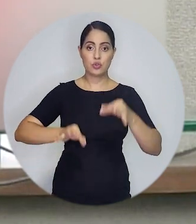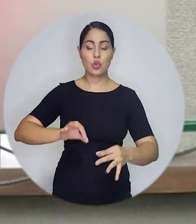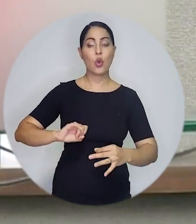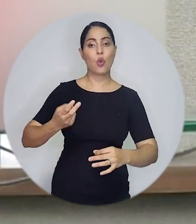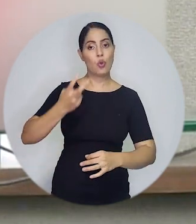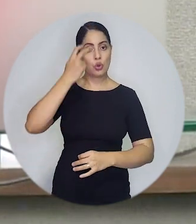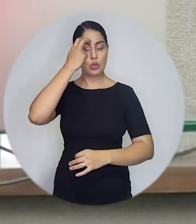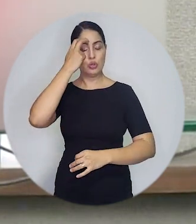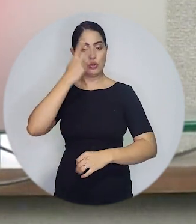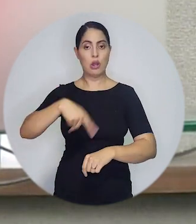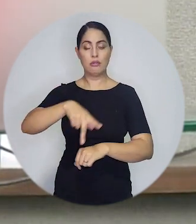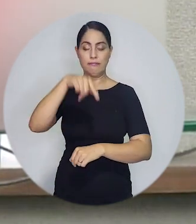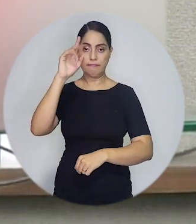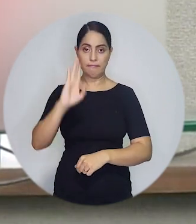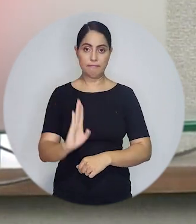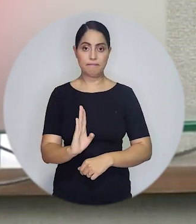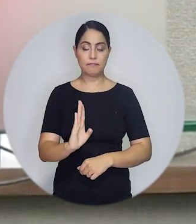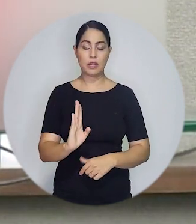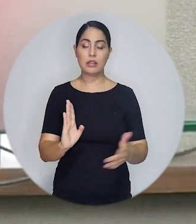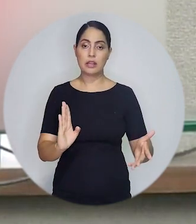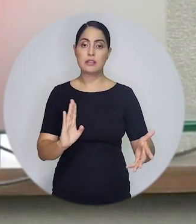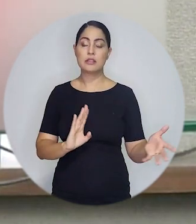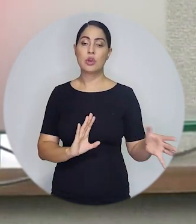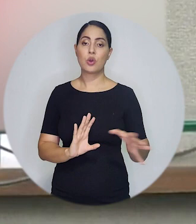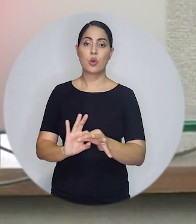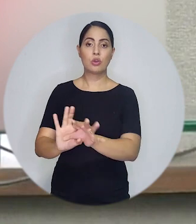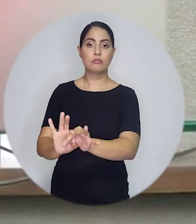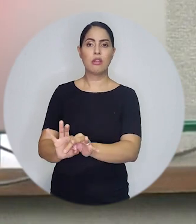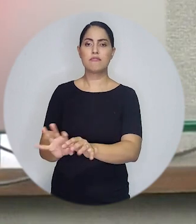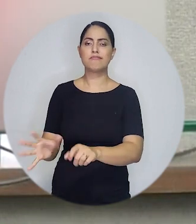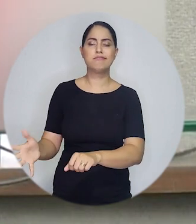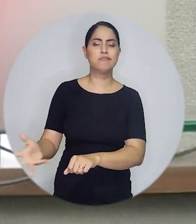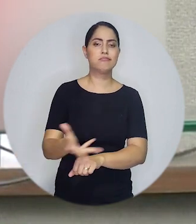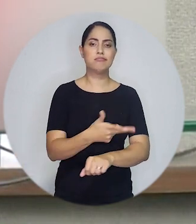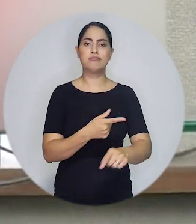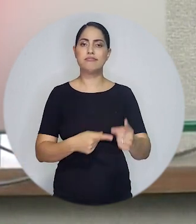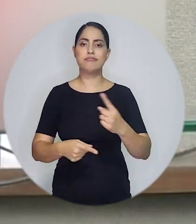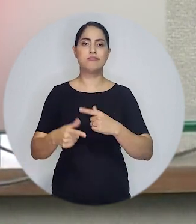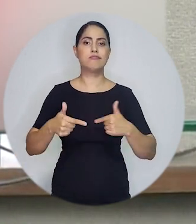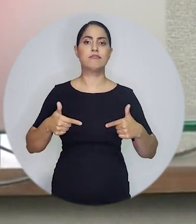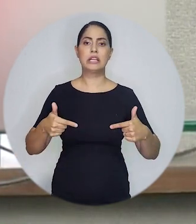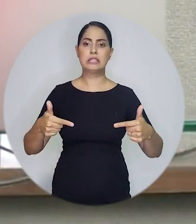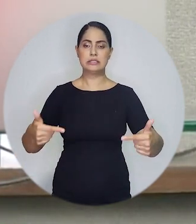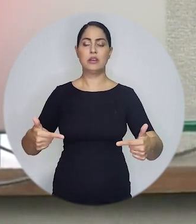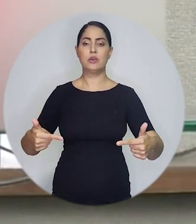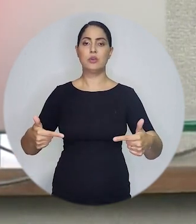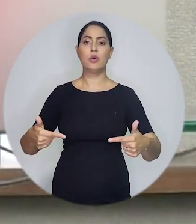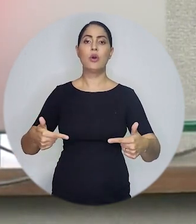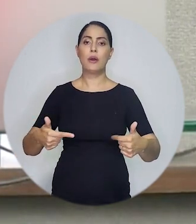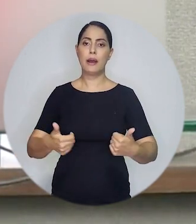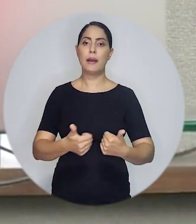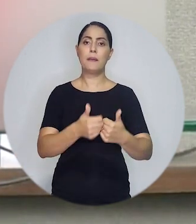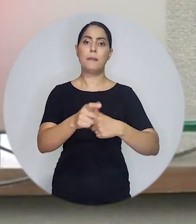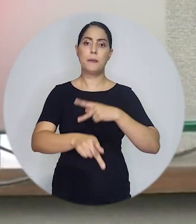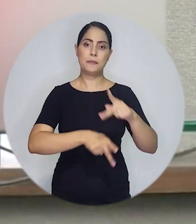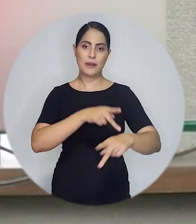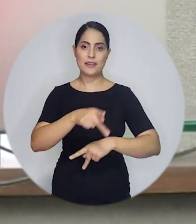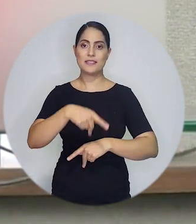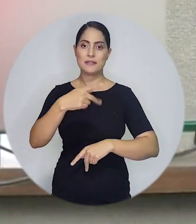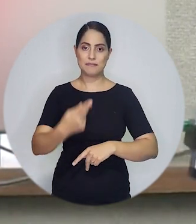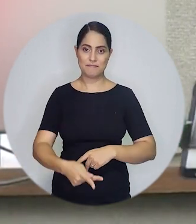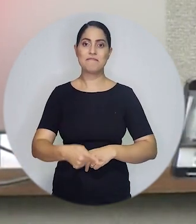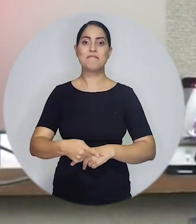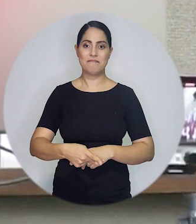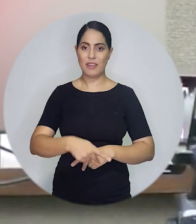esferas política, jurídica ou cultural. Tanto mais quando tais realizações se revertem a